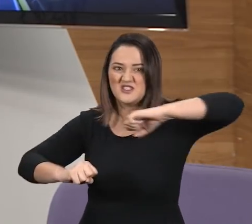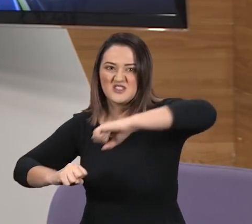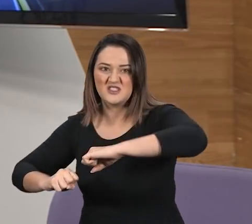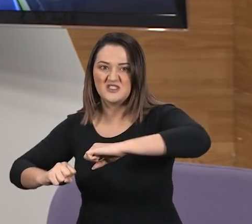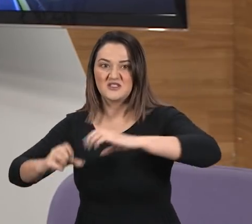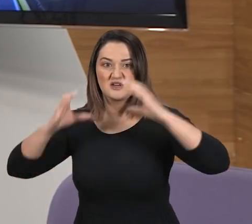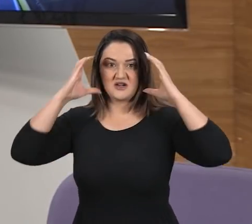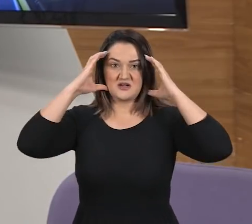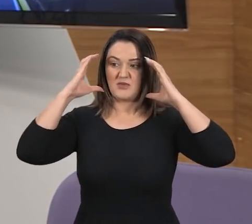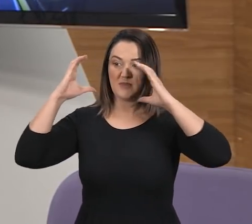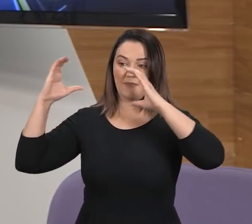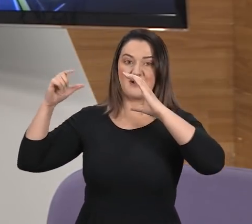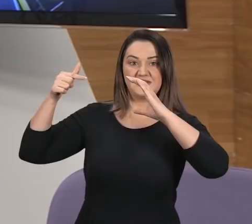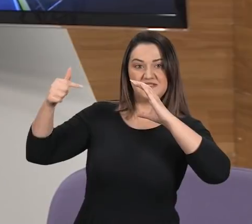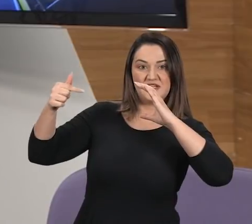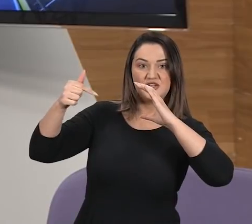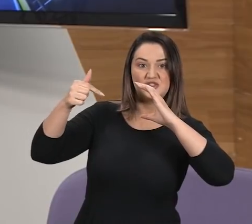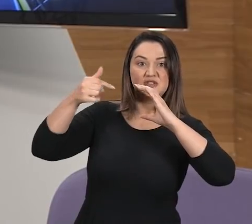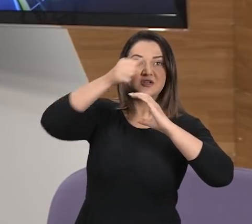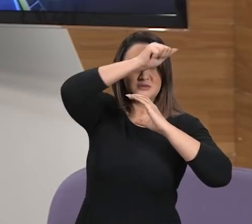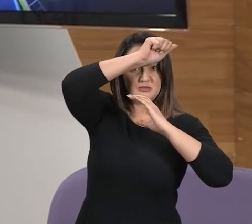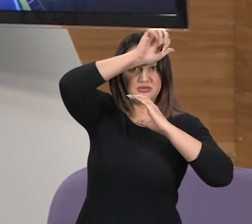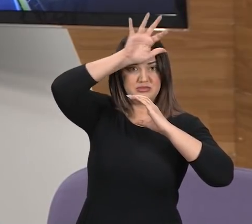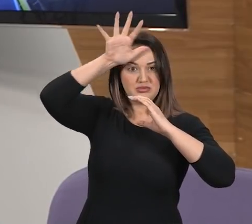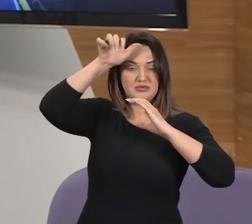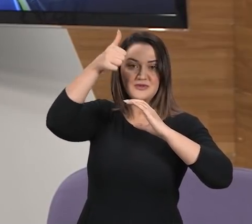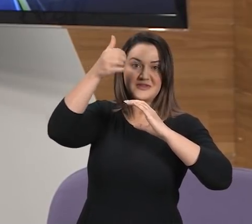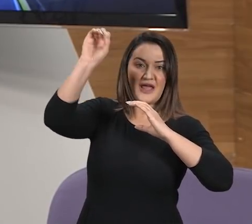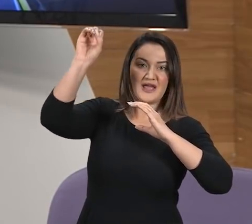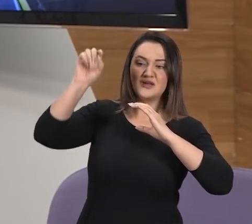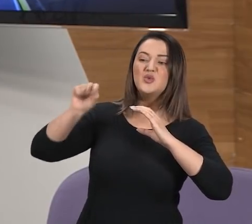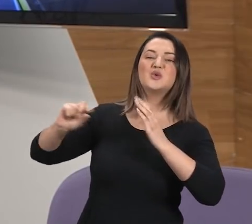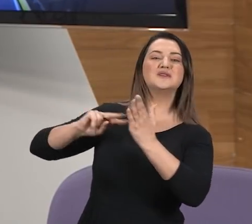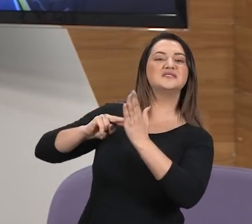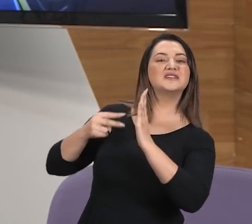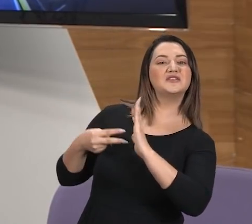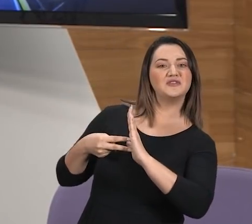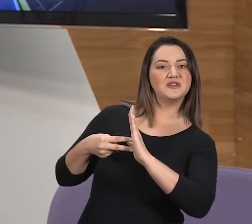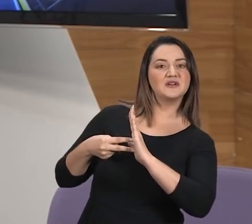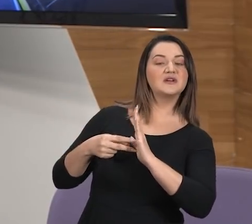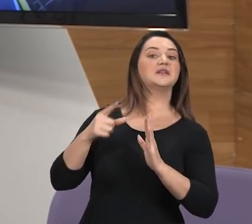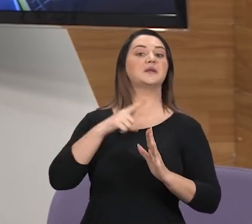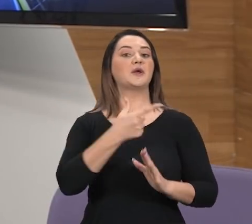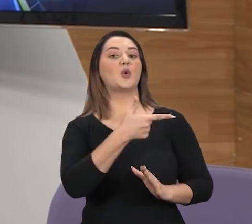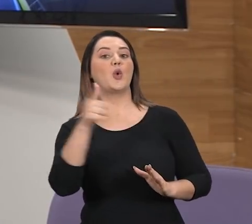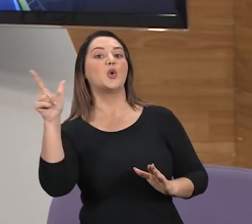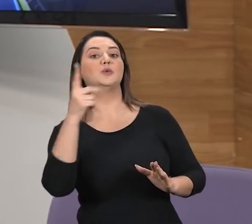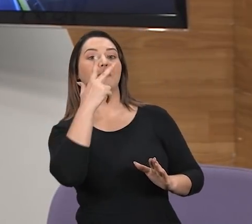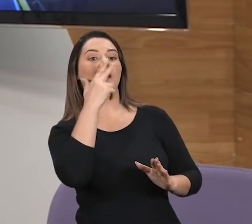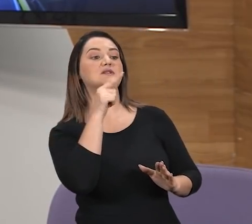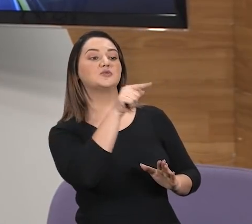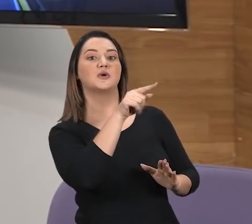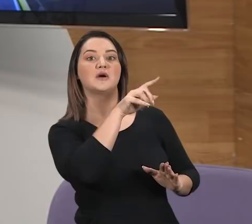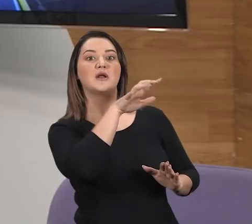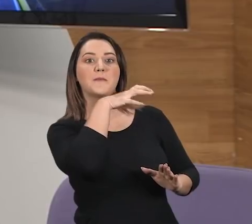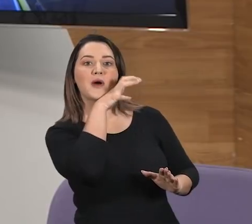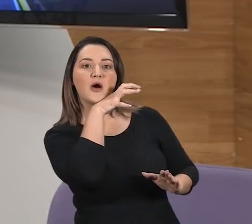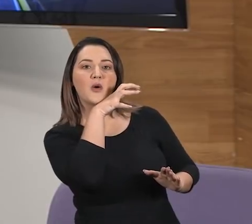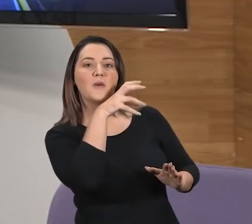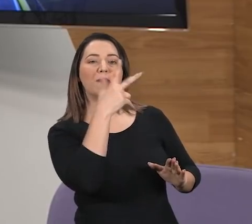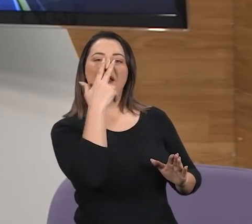7 cabeças e 10 chifres. Que besta é essa? Ainda tem uma segunda besta que se levanta da terra com 2